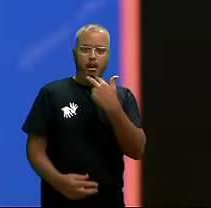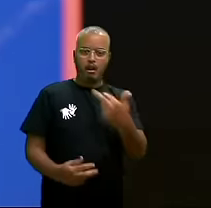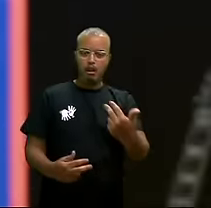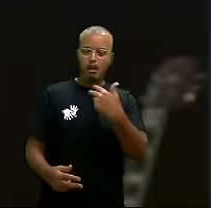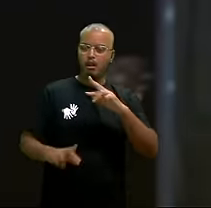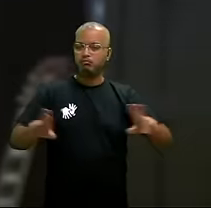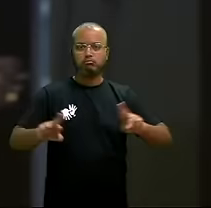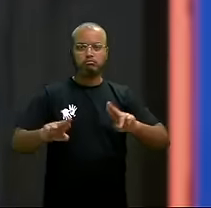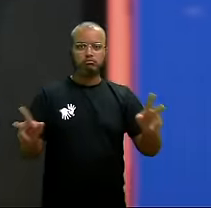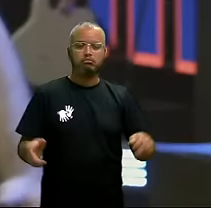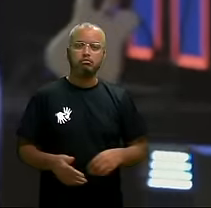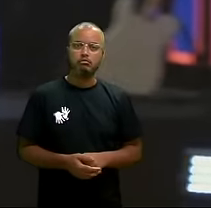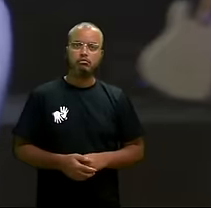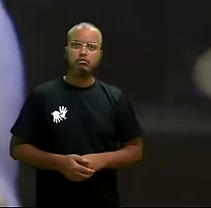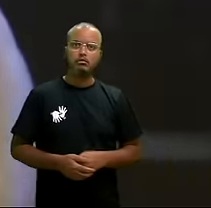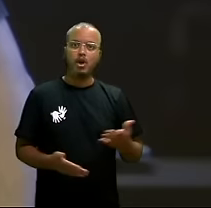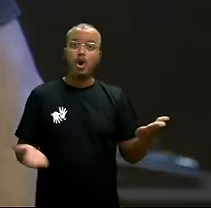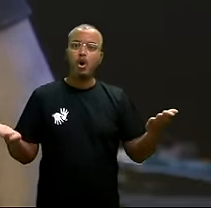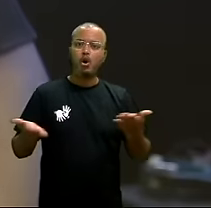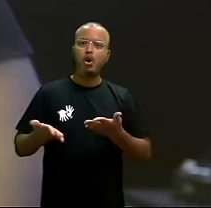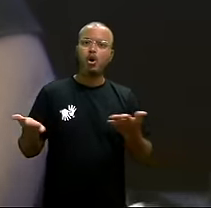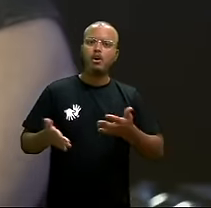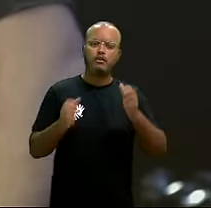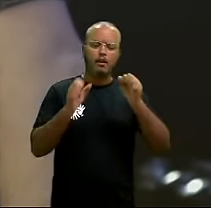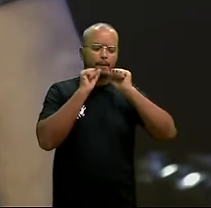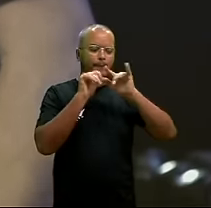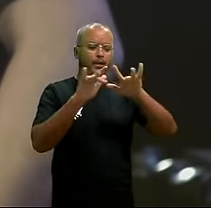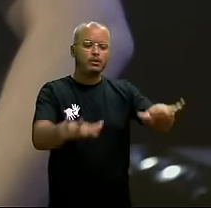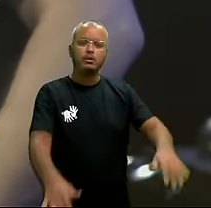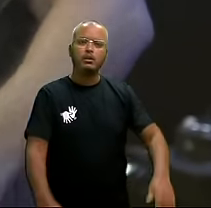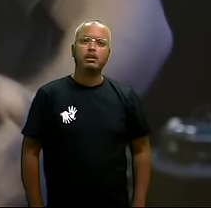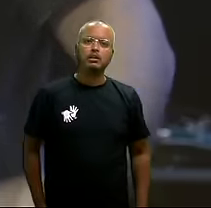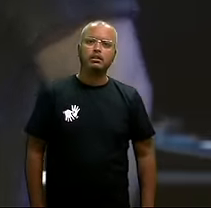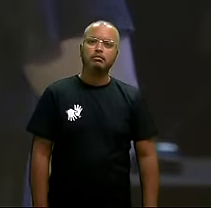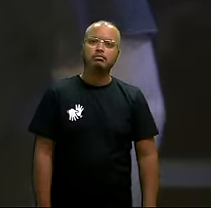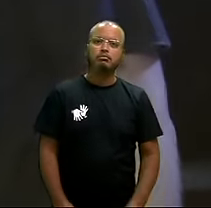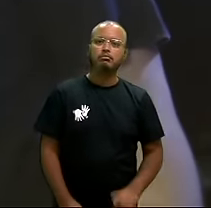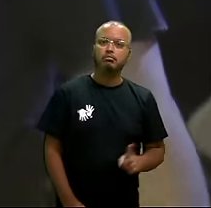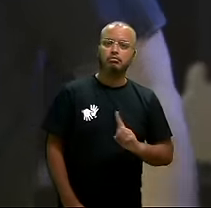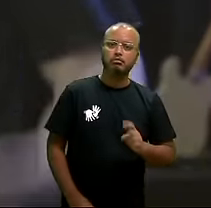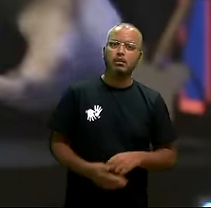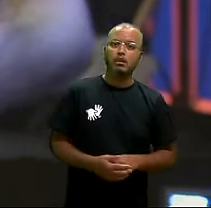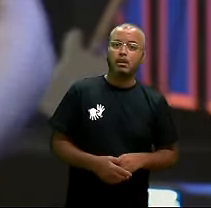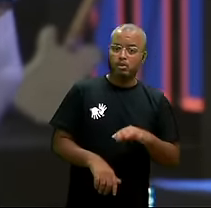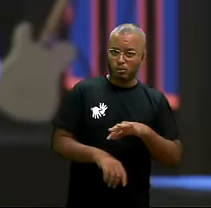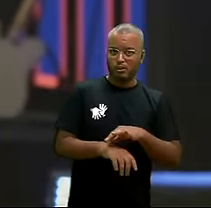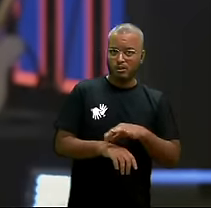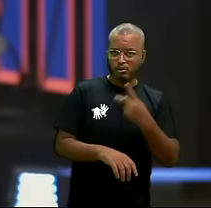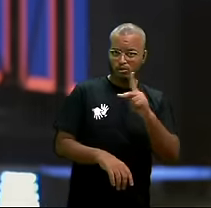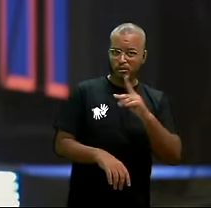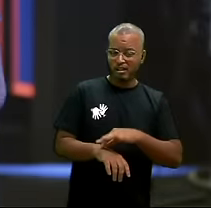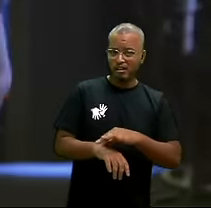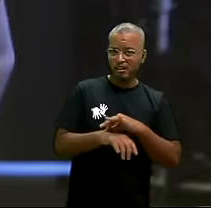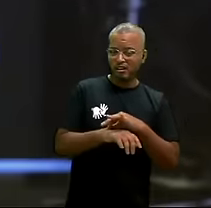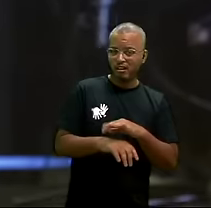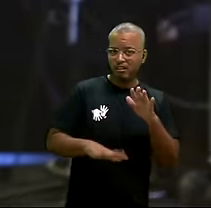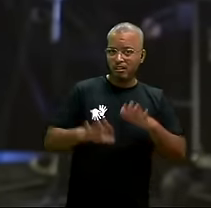hoje eu vou abençoar alguém? Vai nada, irmão, tua carne vai levantar já. Hoje de manhã foi engraçado que aconteceu isso lá em casa hoje de